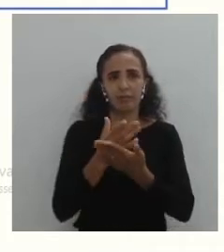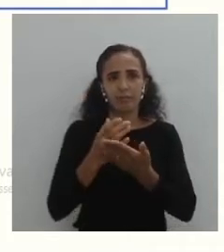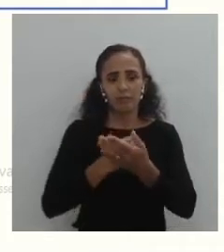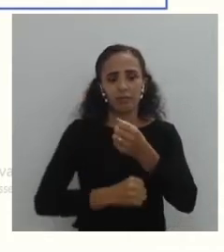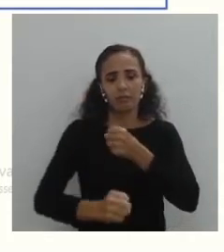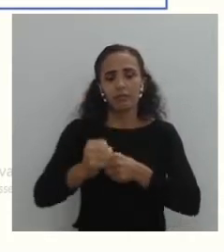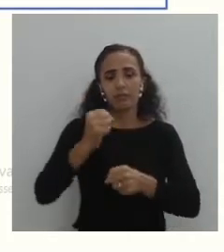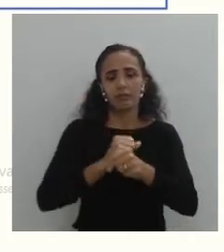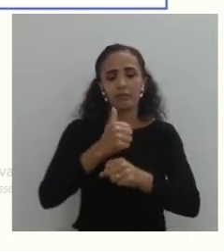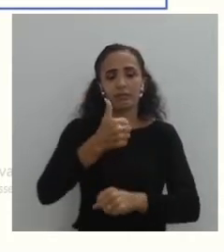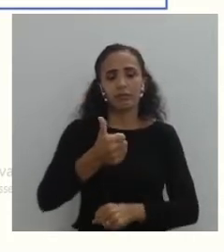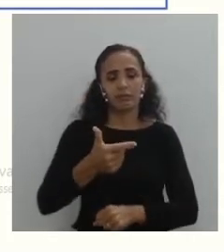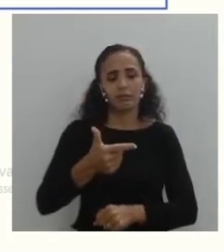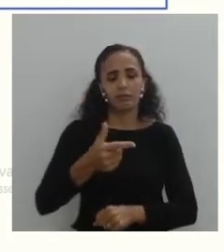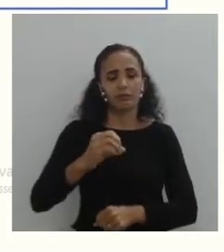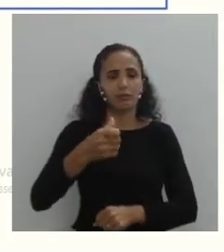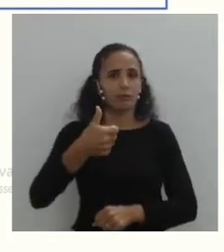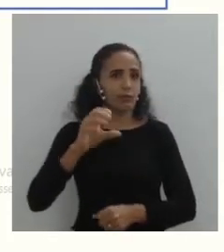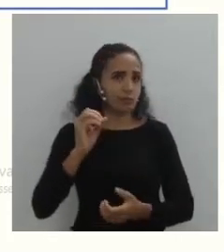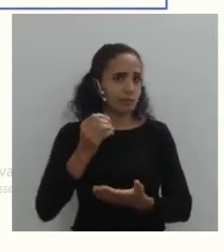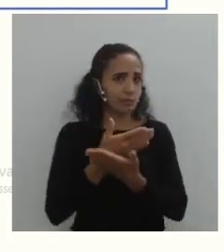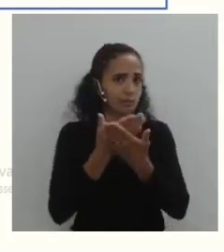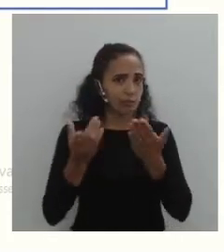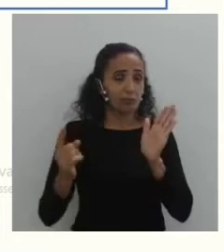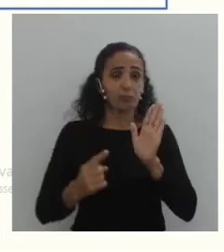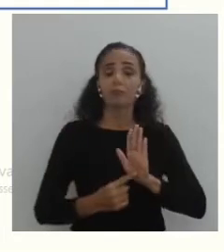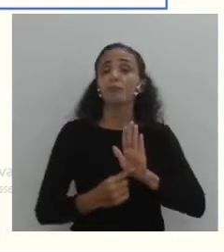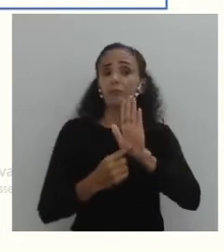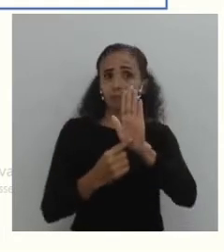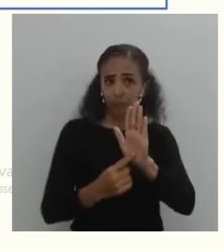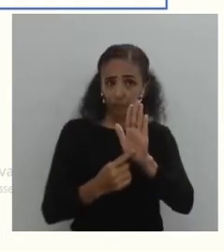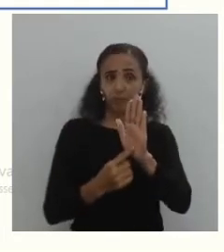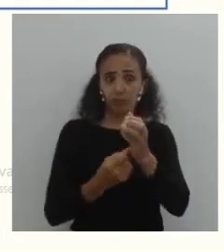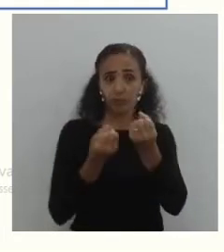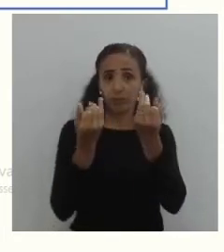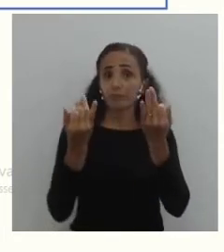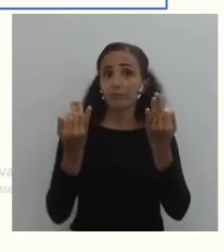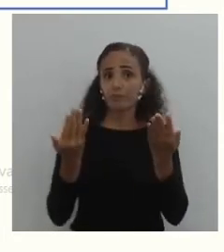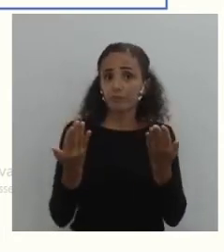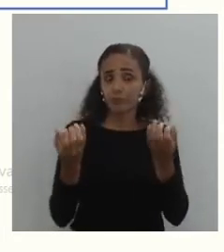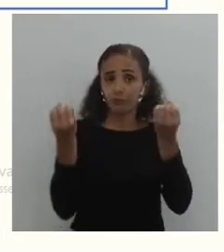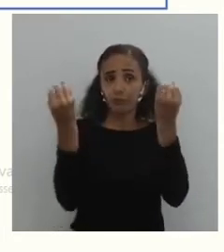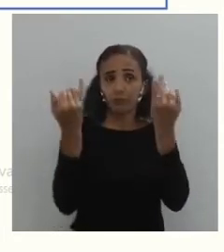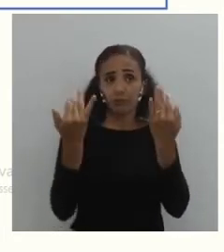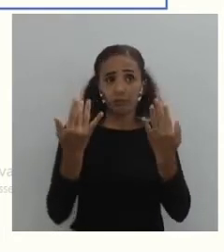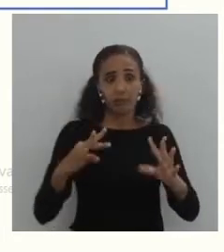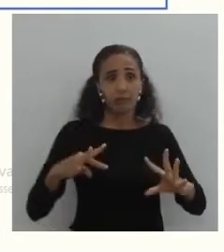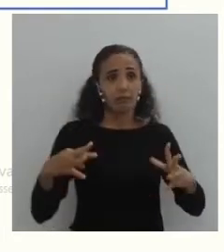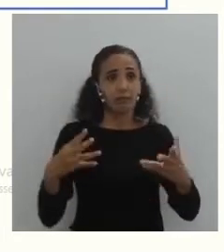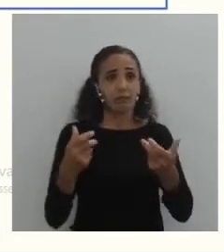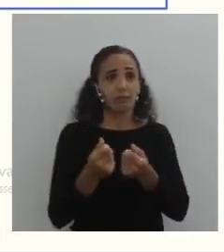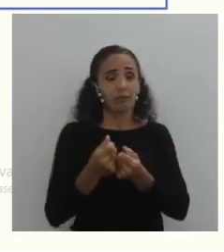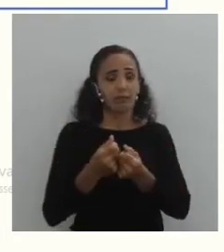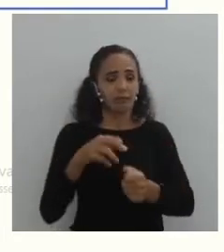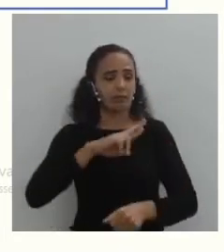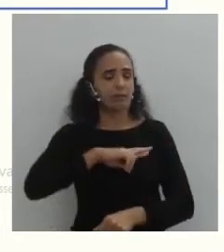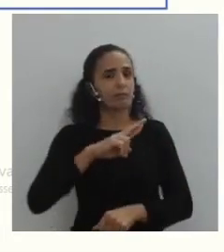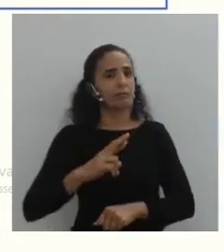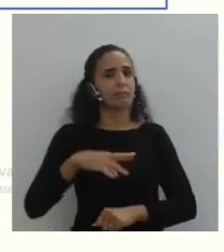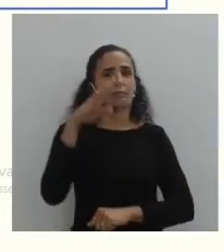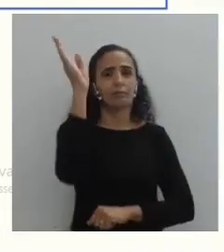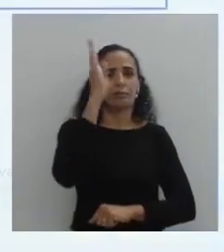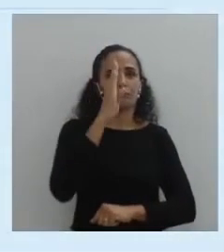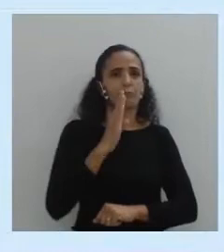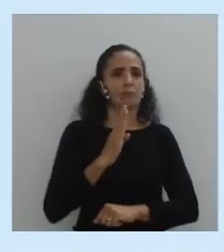em 2010 pelo IBGE apontou a seguinte composição religiosa no Brasil. Corta para